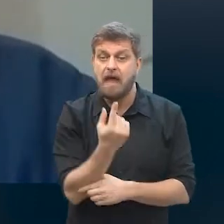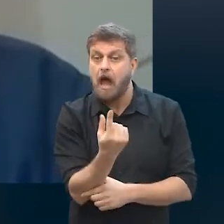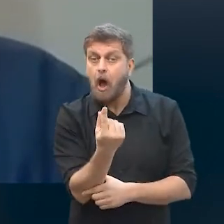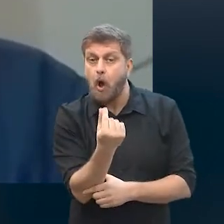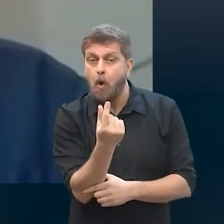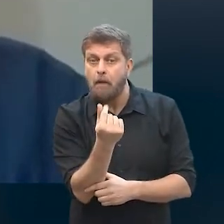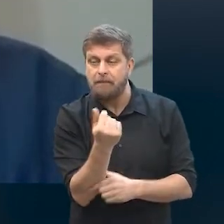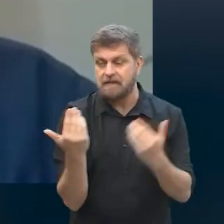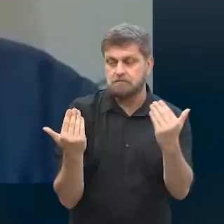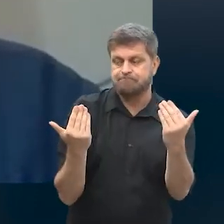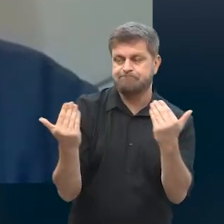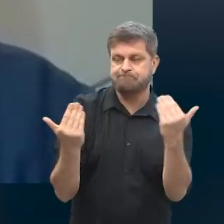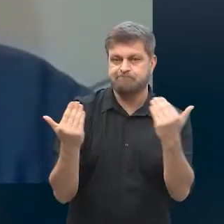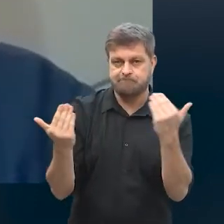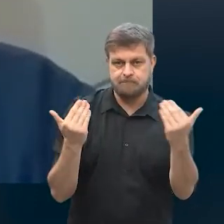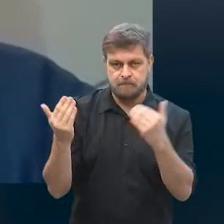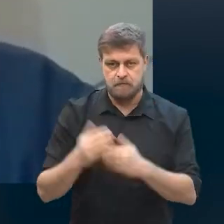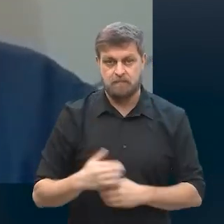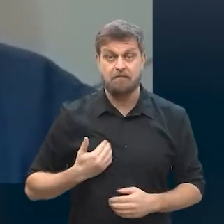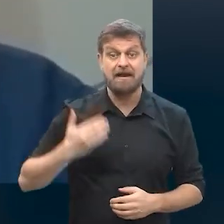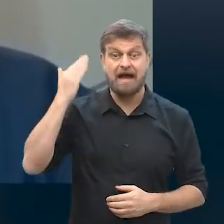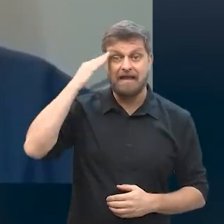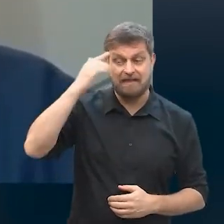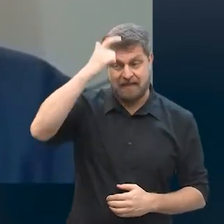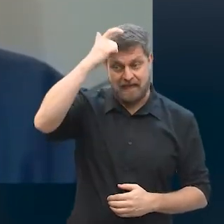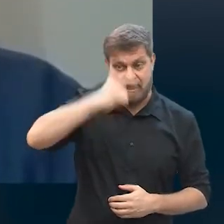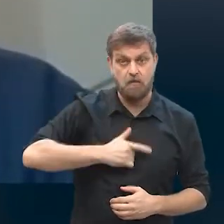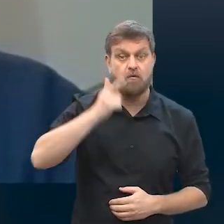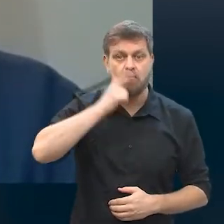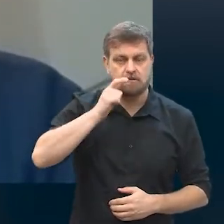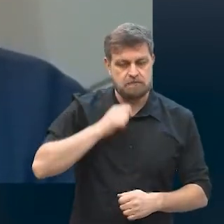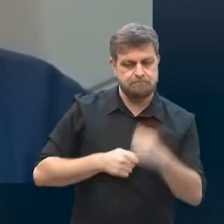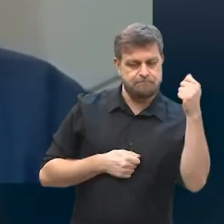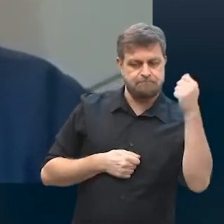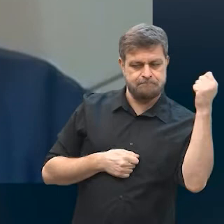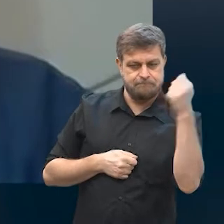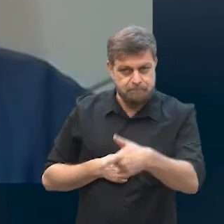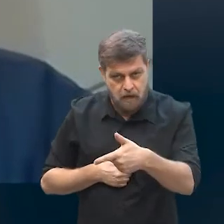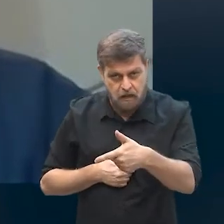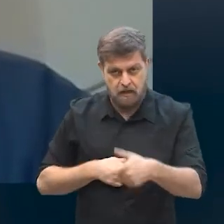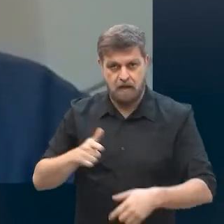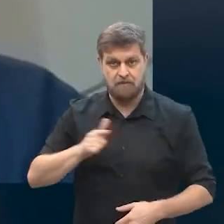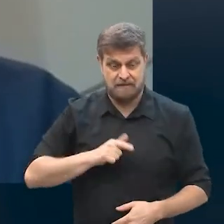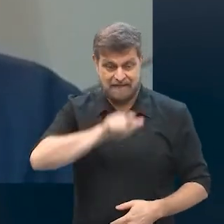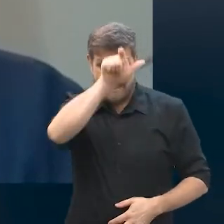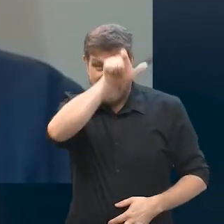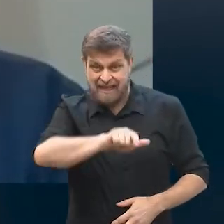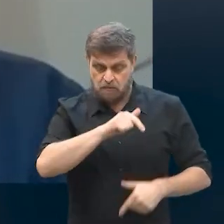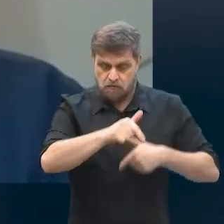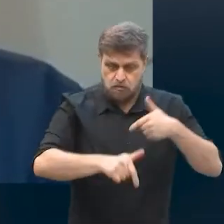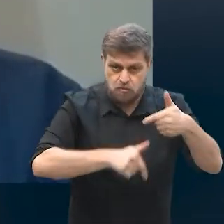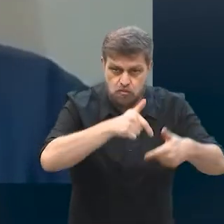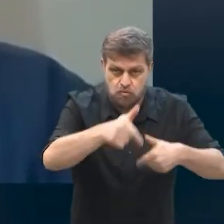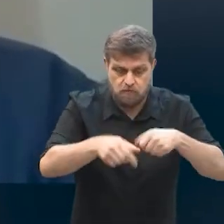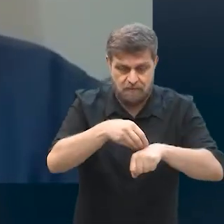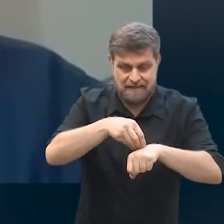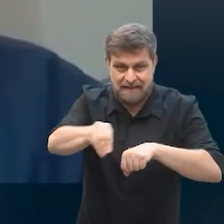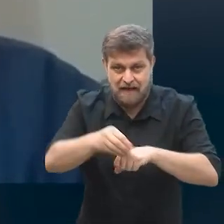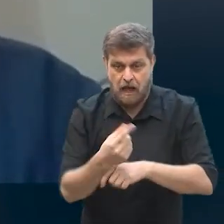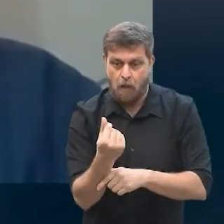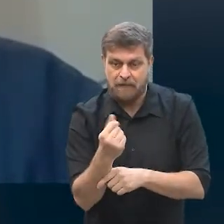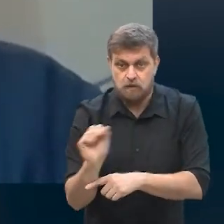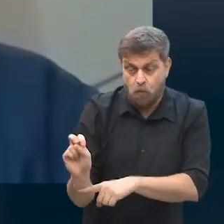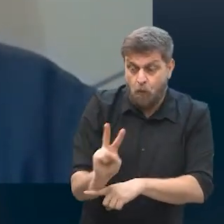preço da concorrência para entender se o meu preço ele pode ser maior pelo fato de eu estar entregando um